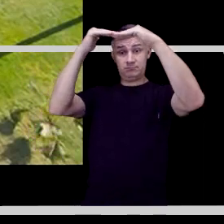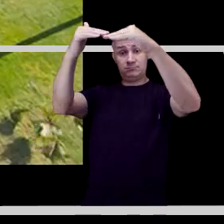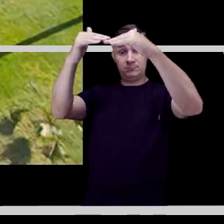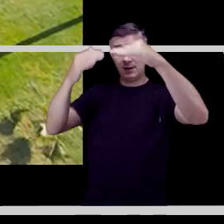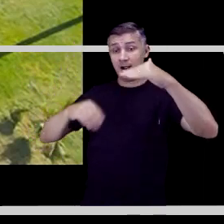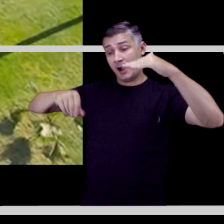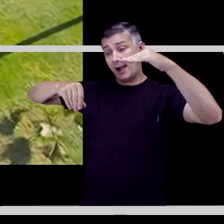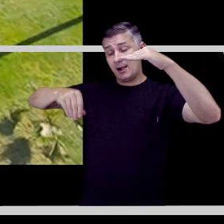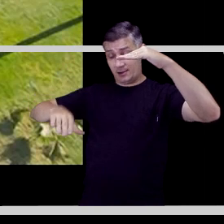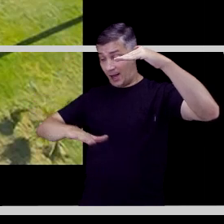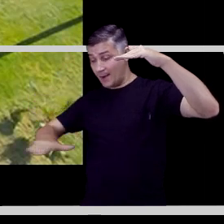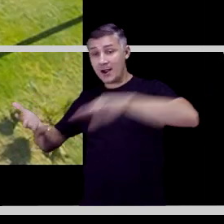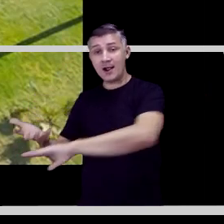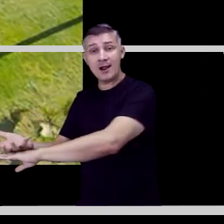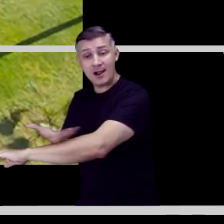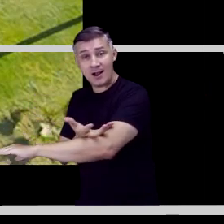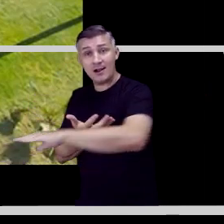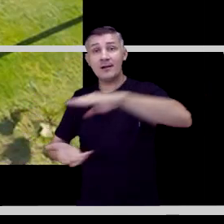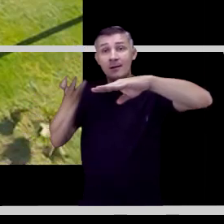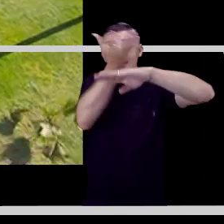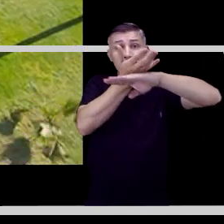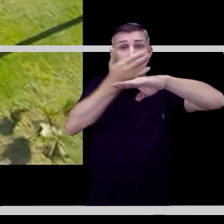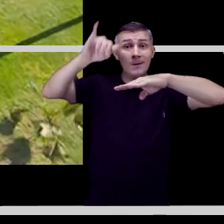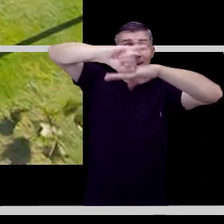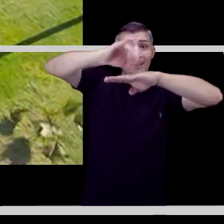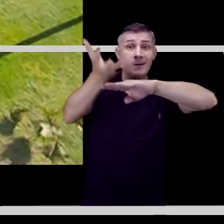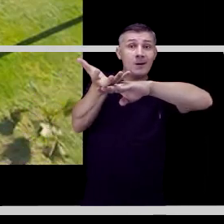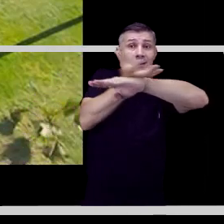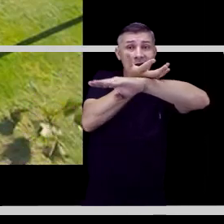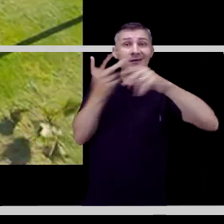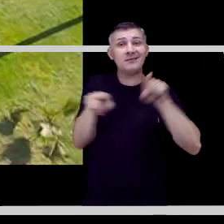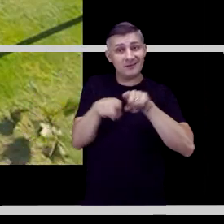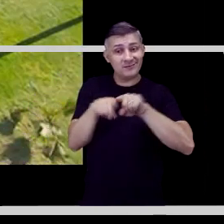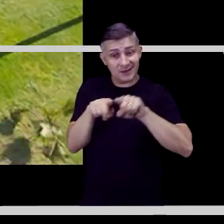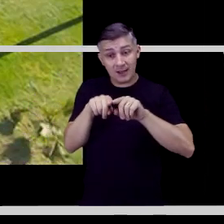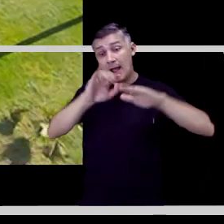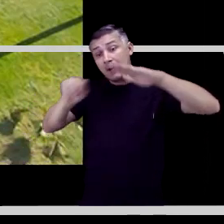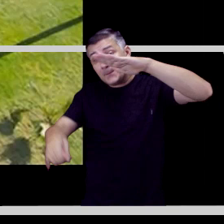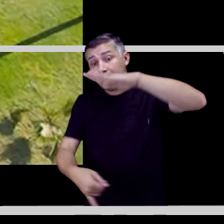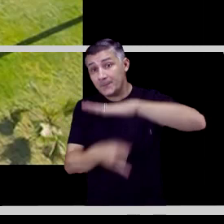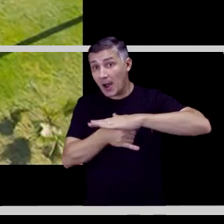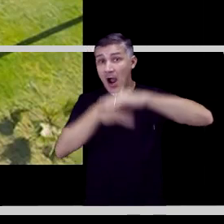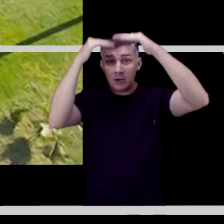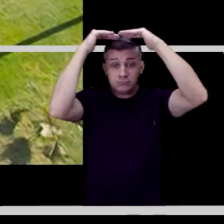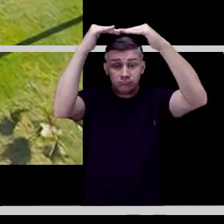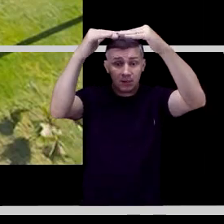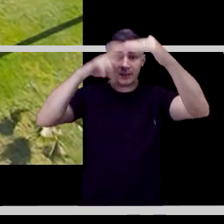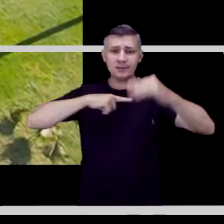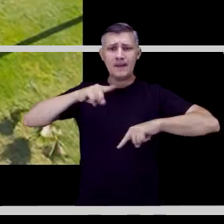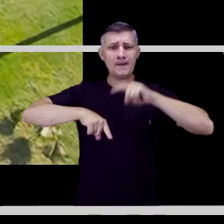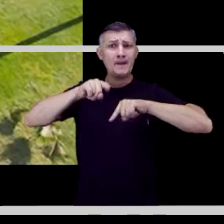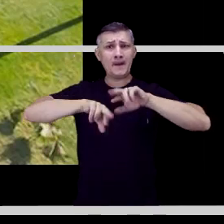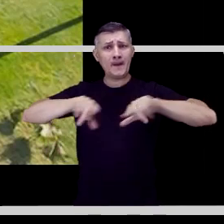uma extensão do solo, né? Com essa laje gramada, e quando por baixo como esse